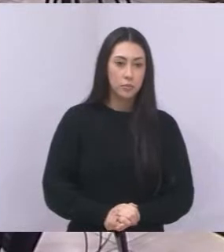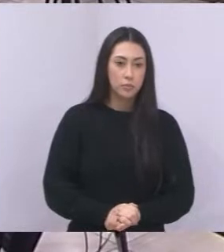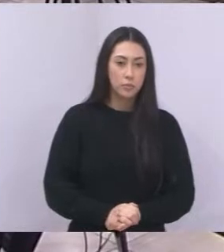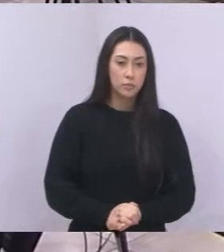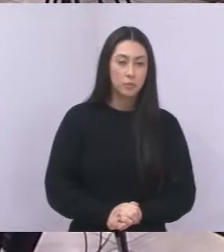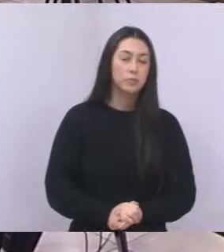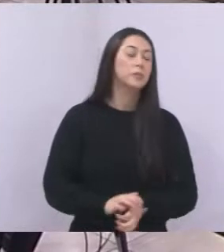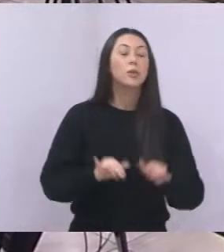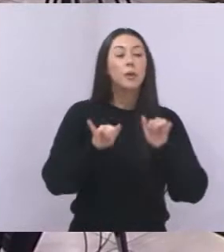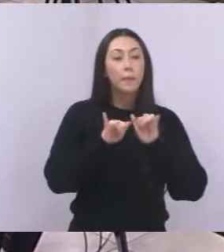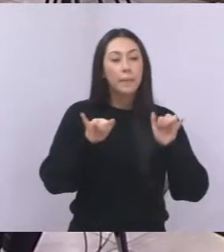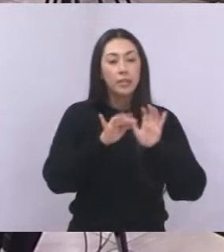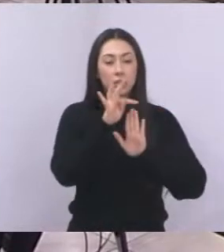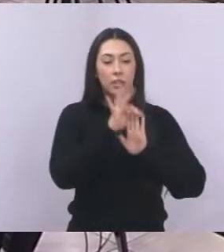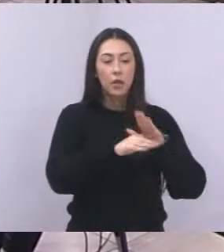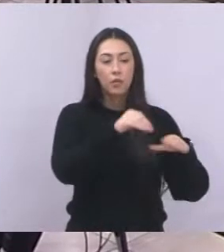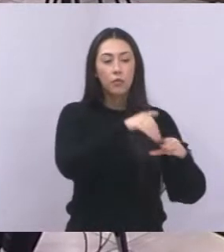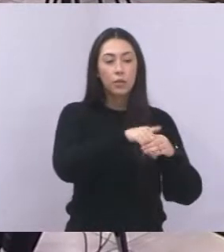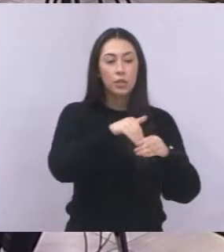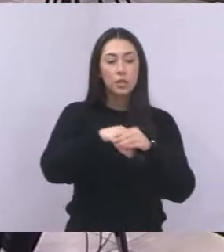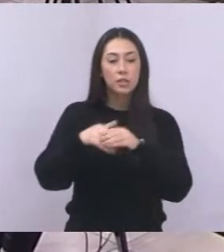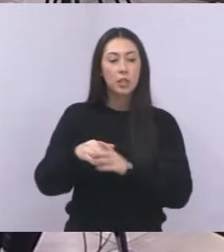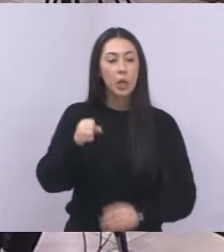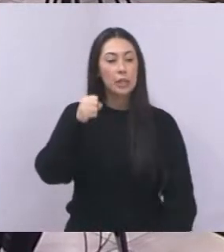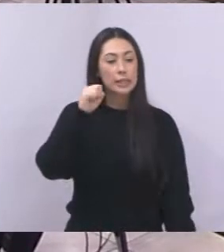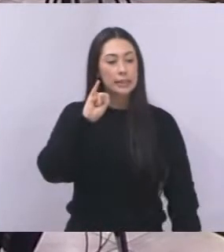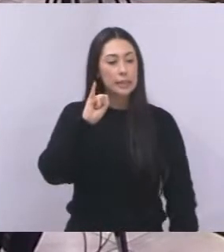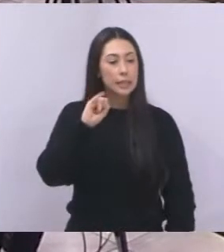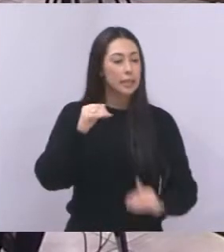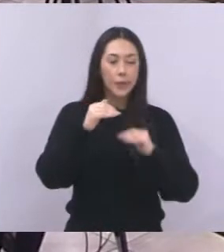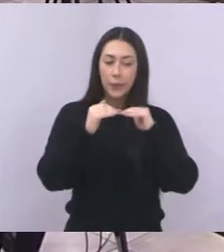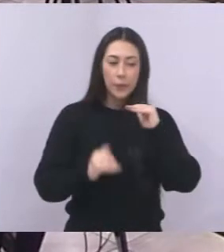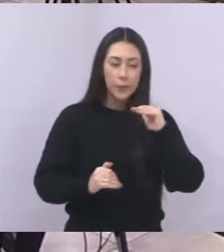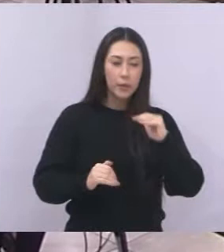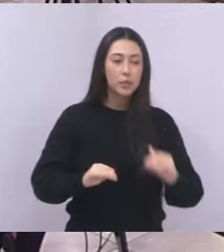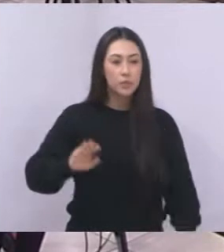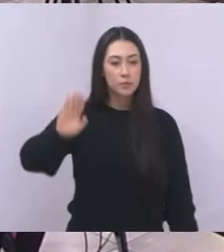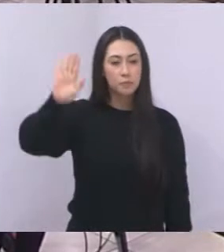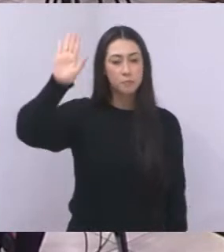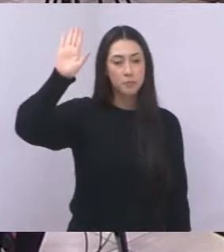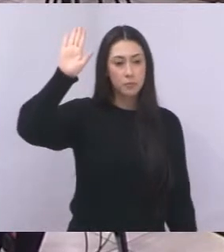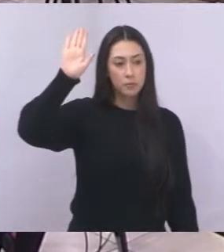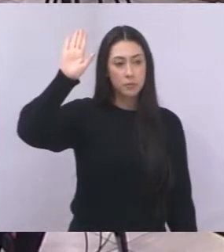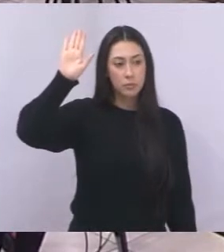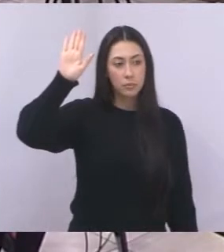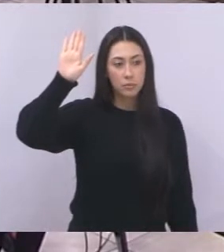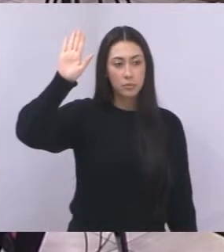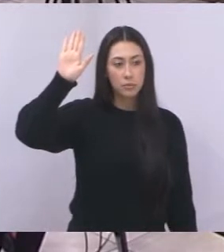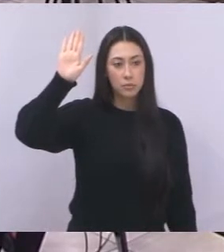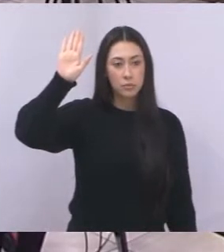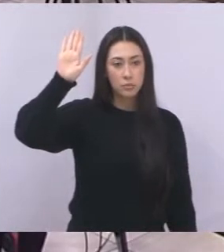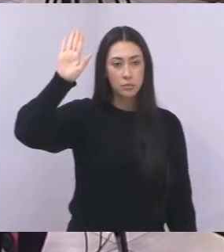A mensagem modificativa está em votação. Os que forem contrário, por favor, se manifestem levantando os braços.